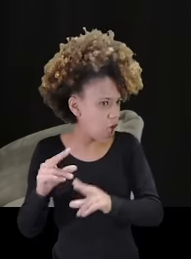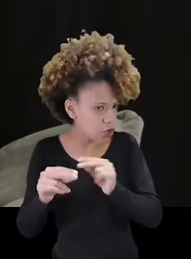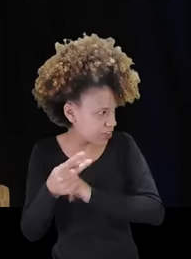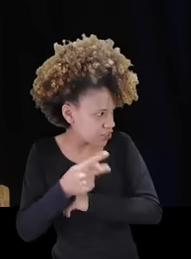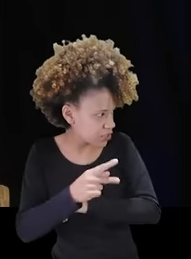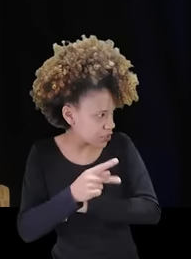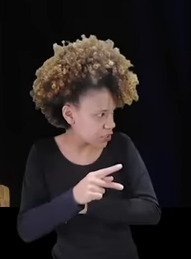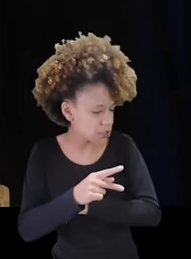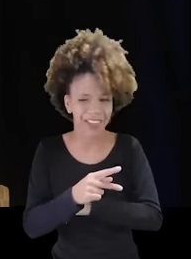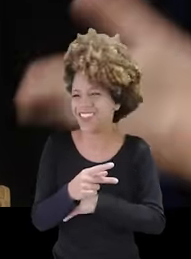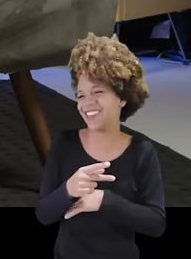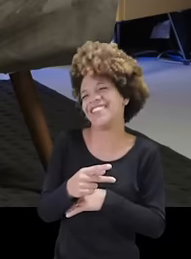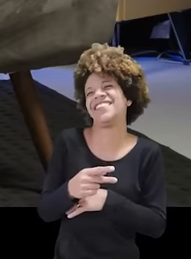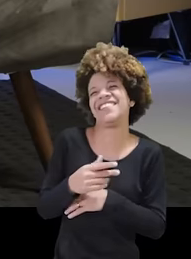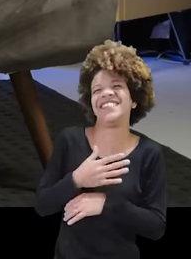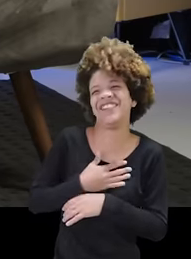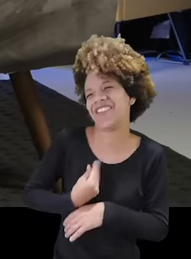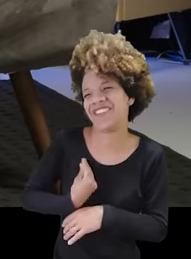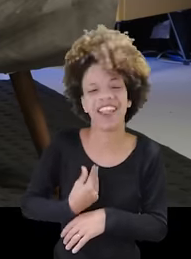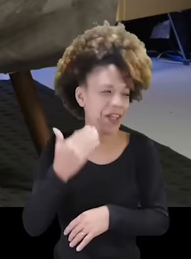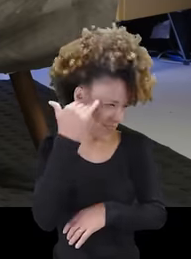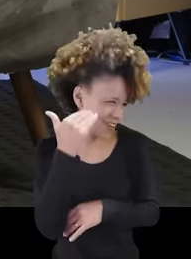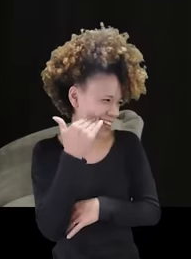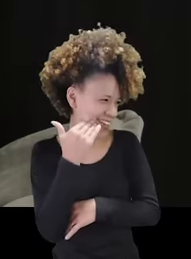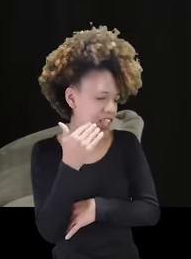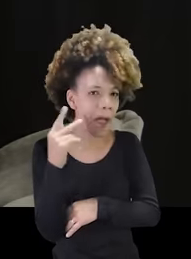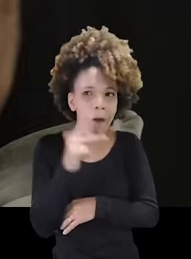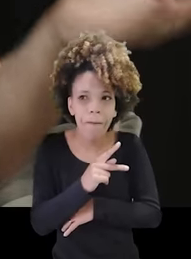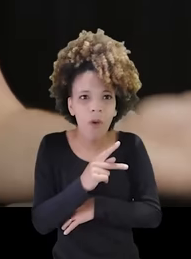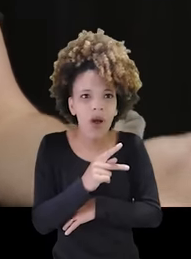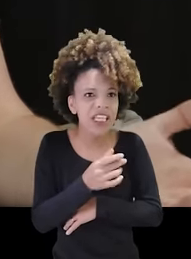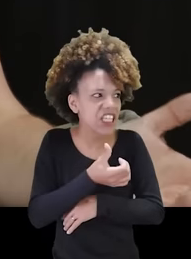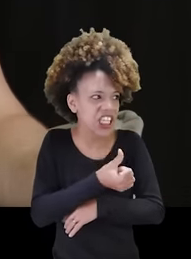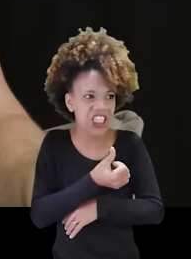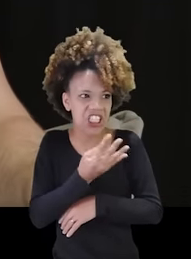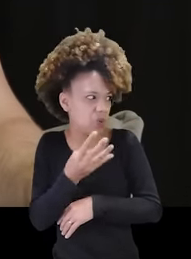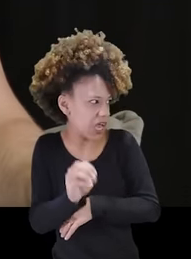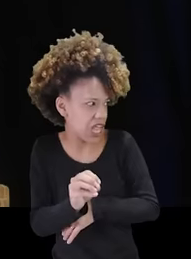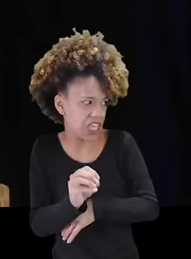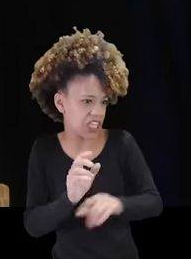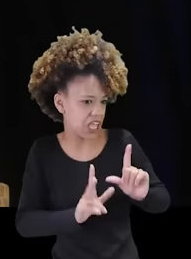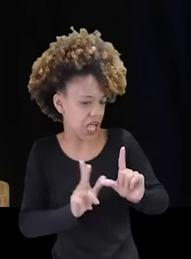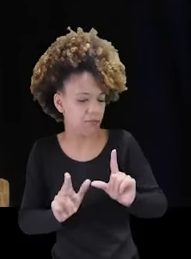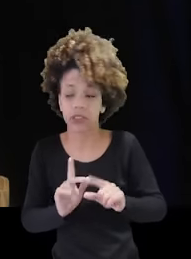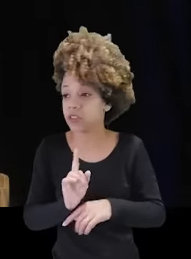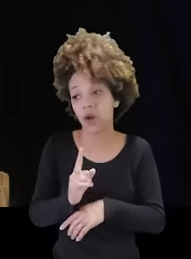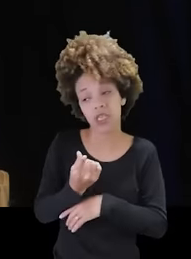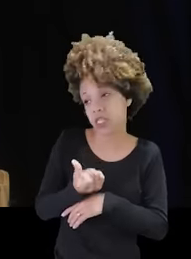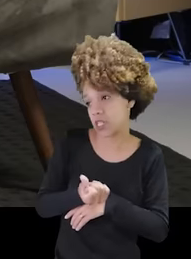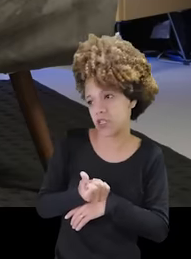é uma novela de vocês coreana 640 capítulos lá é 16